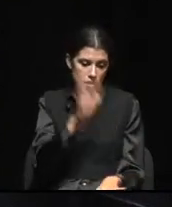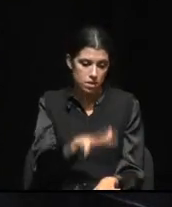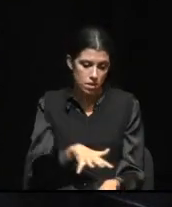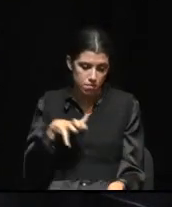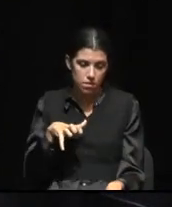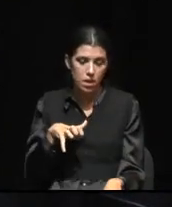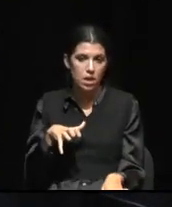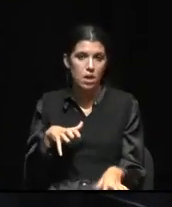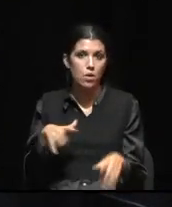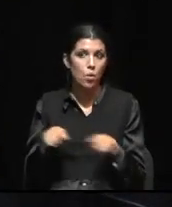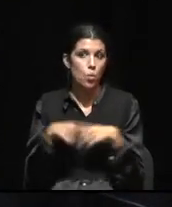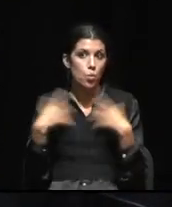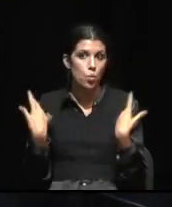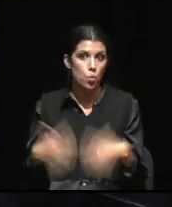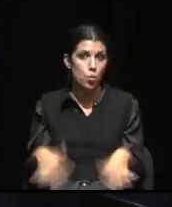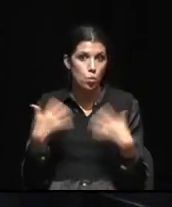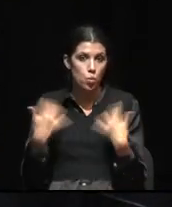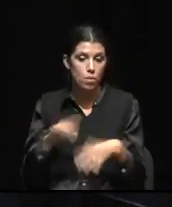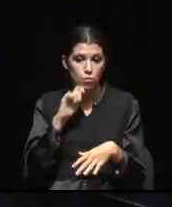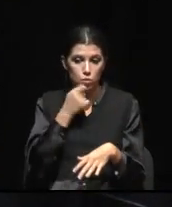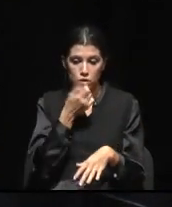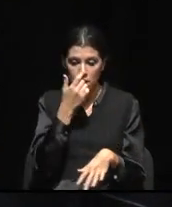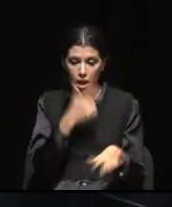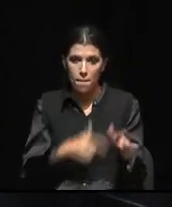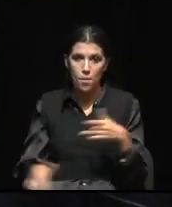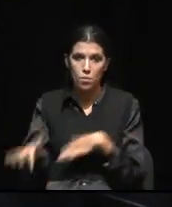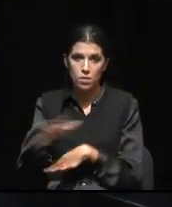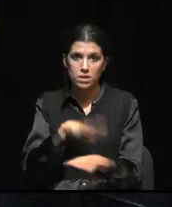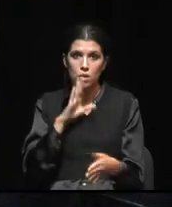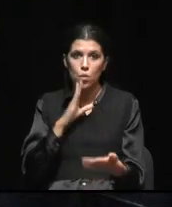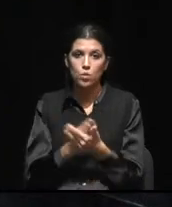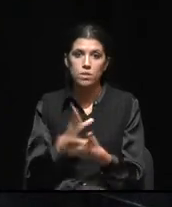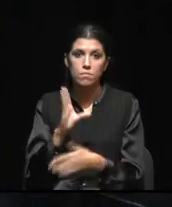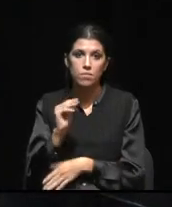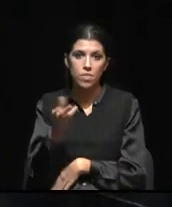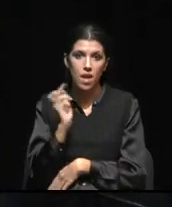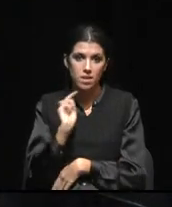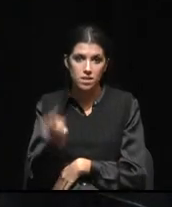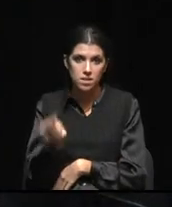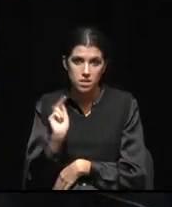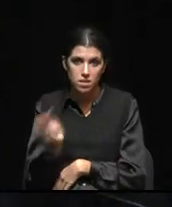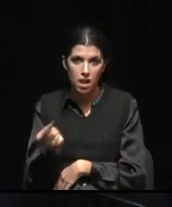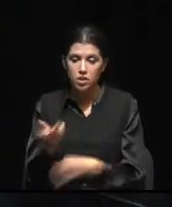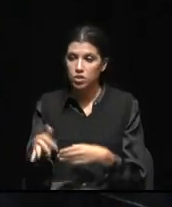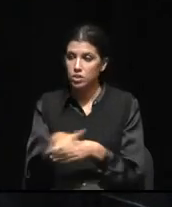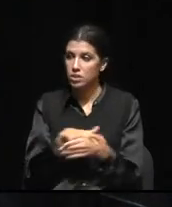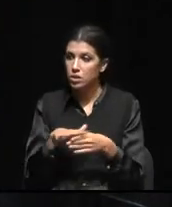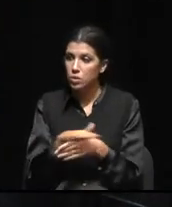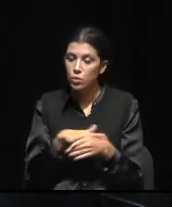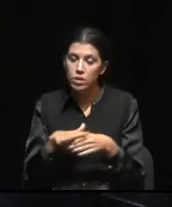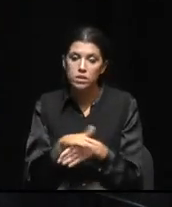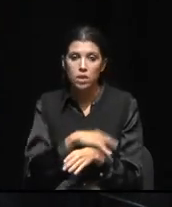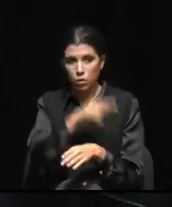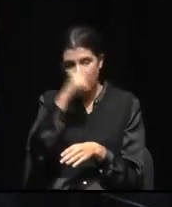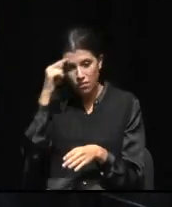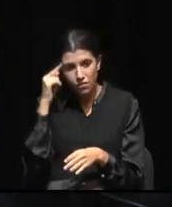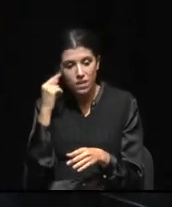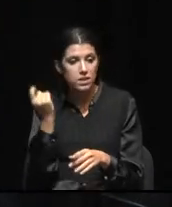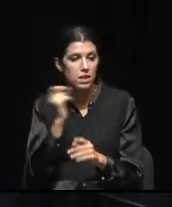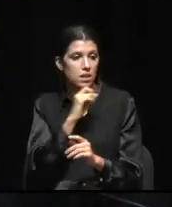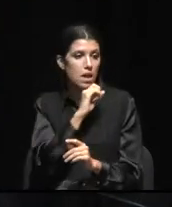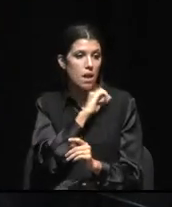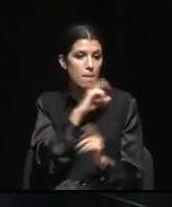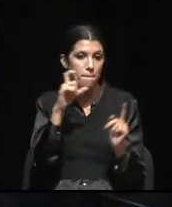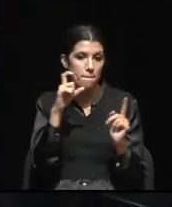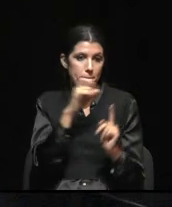com a sua pesada fatura sobre as populações nos últimos 10 anos como a dramática de situação vivida na Palestina que há